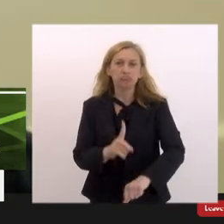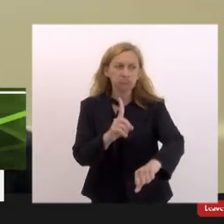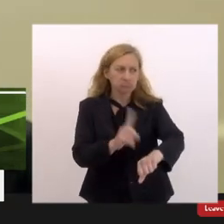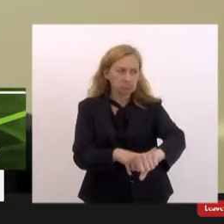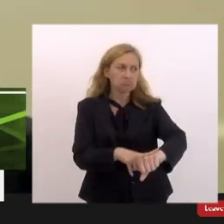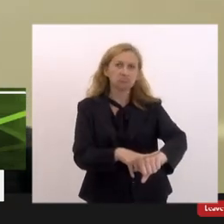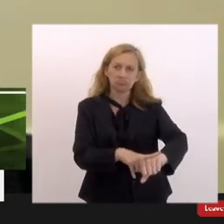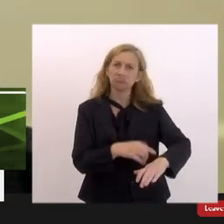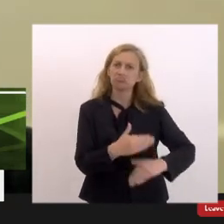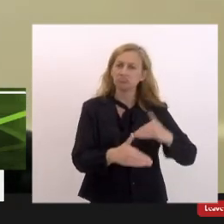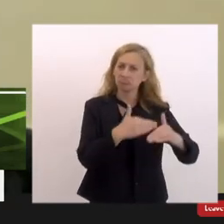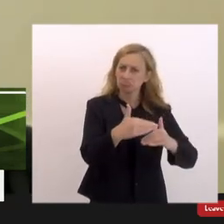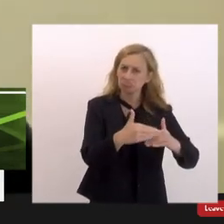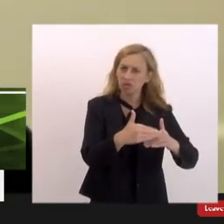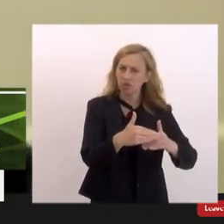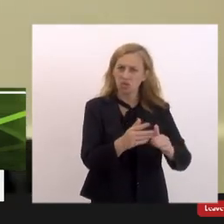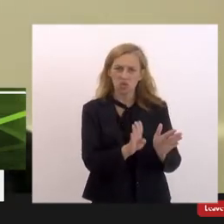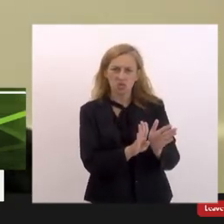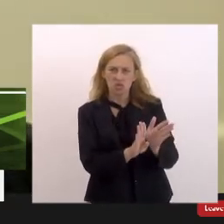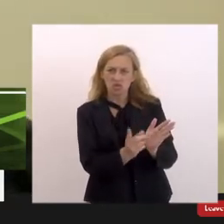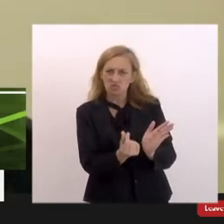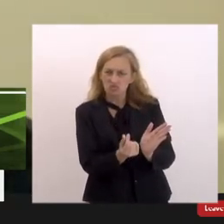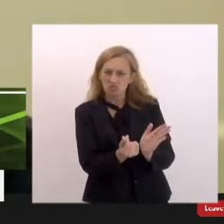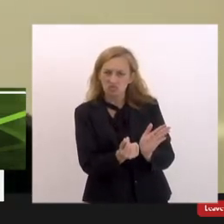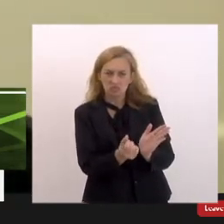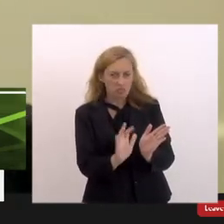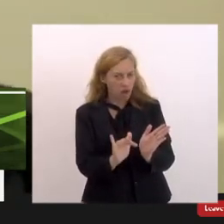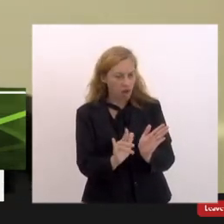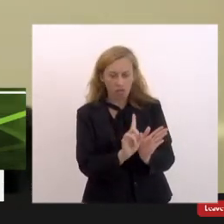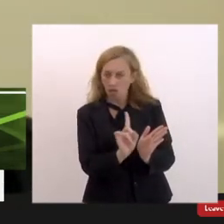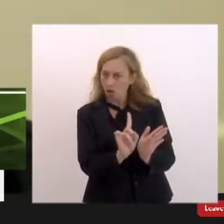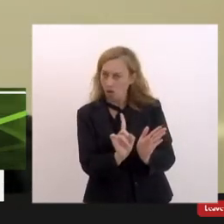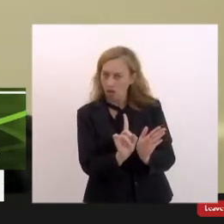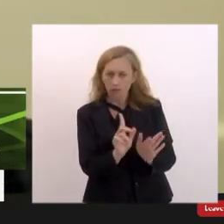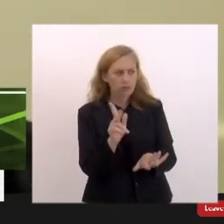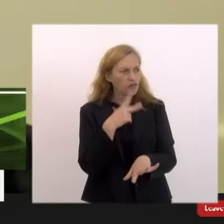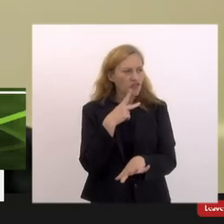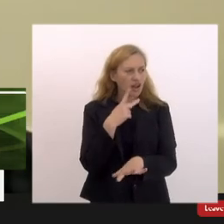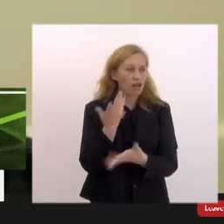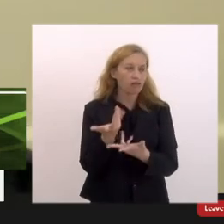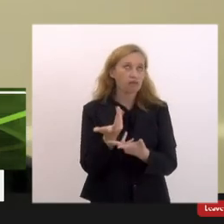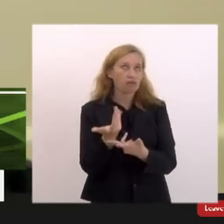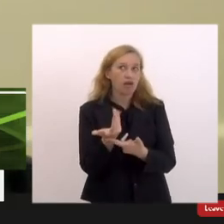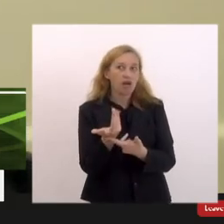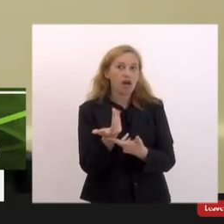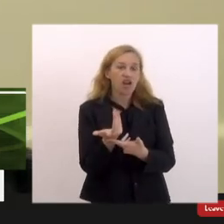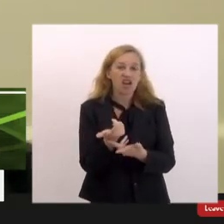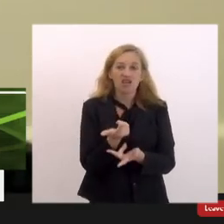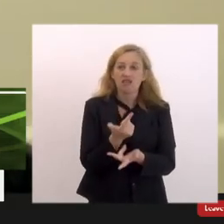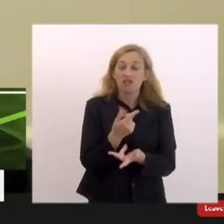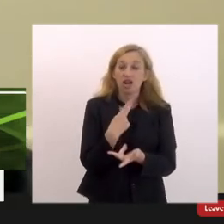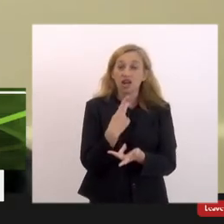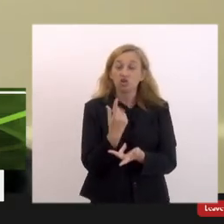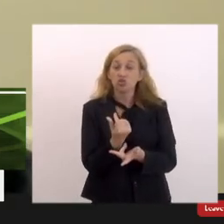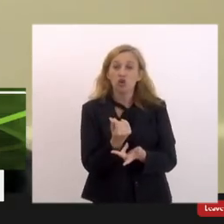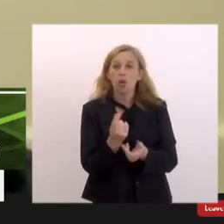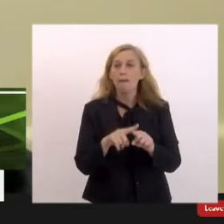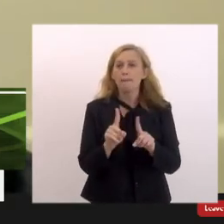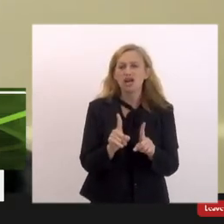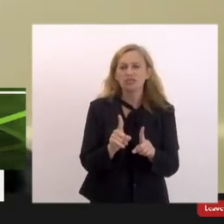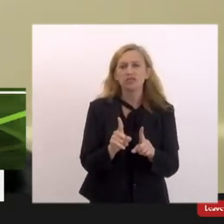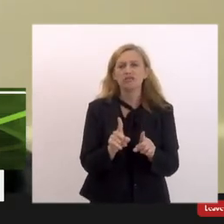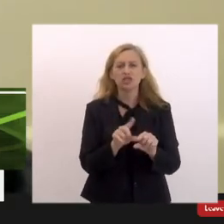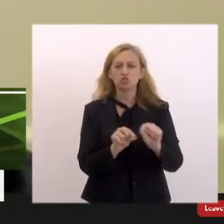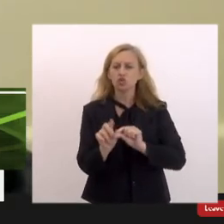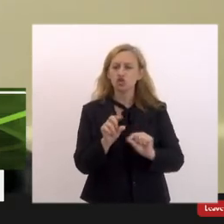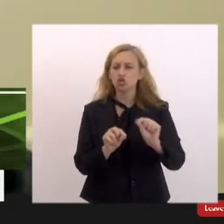ser desenvolvida e não é um custo muito barato. Eu não estou dizendo que a gente está levando em consideração o custo, mas você, para fazer uma seleção